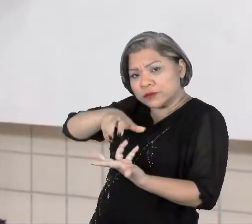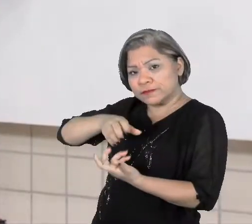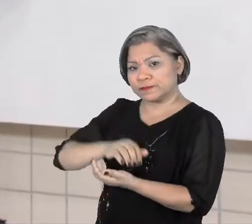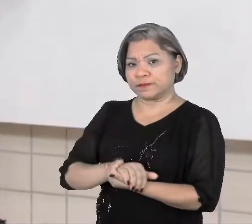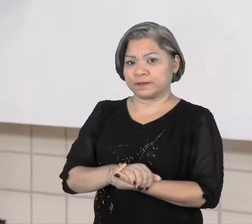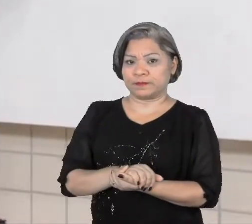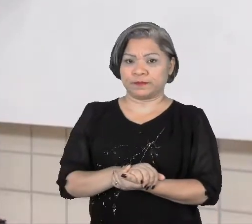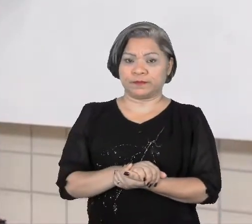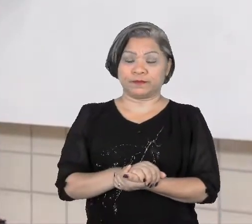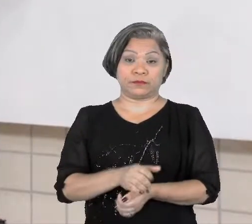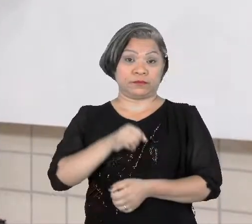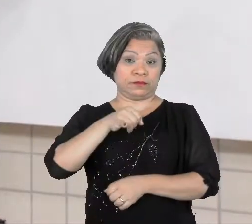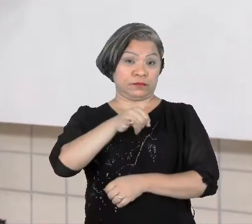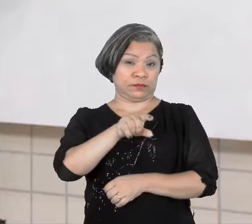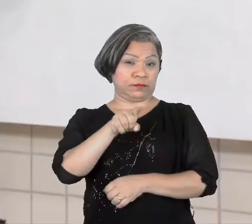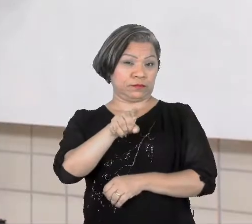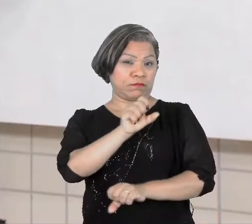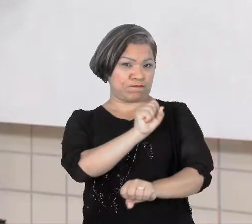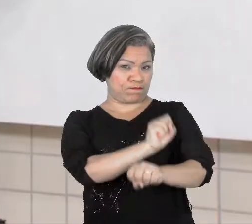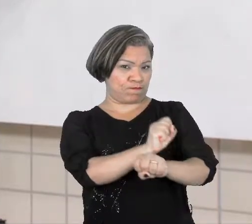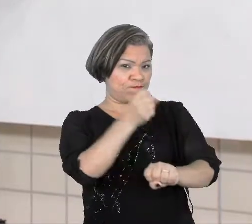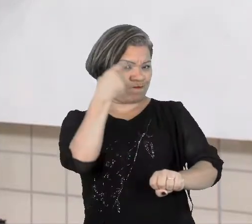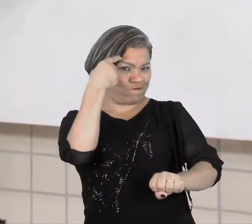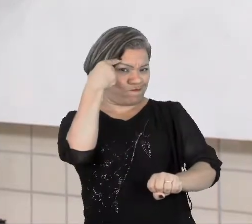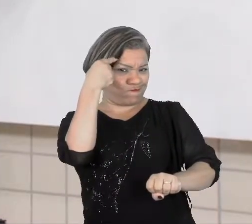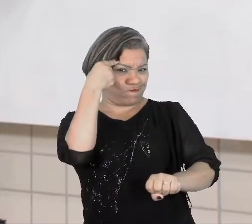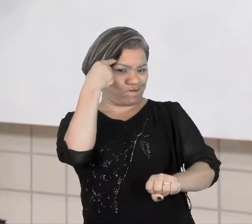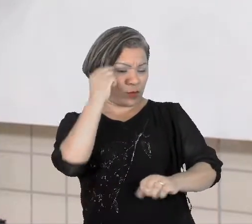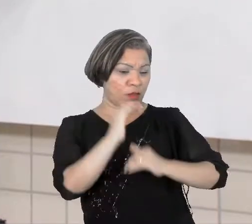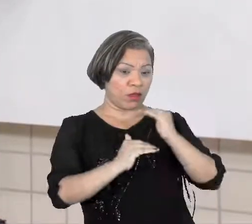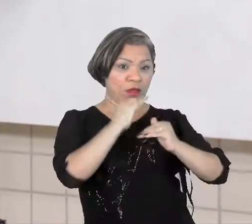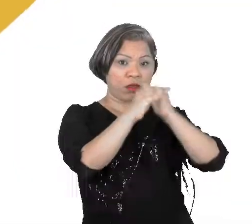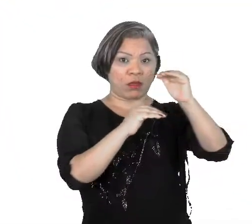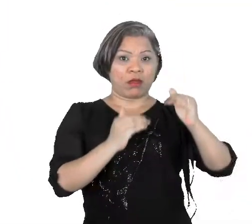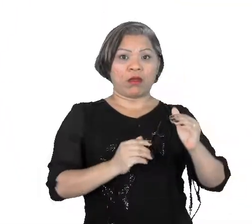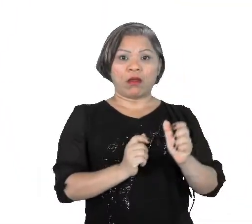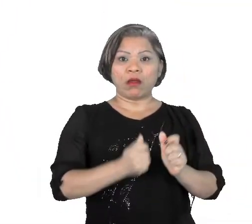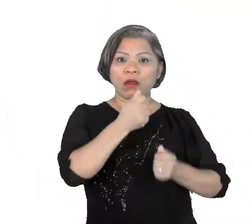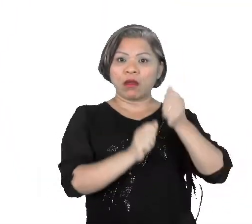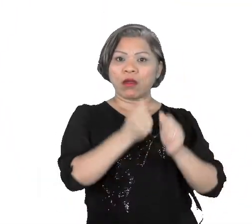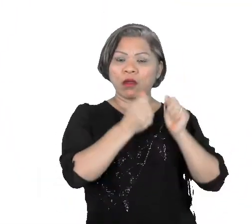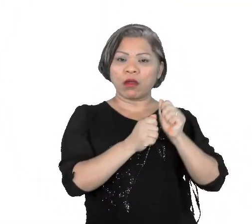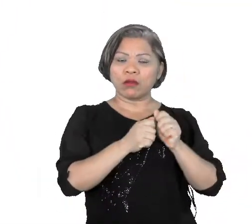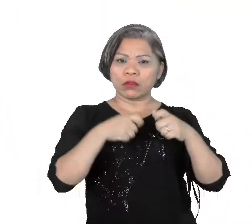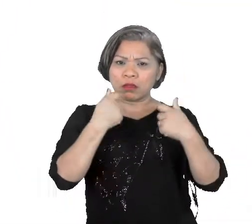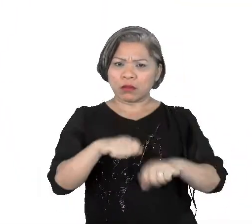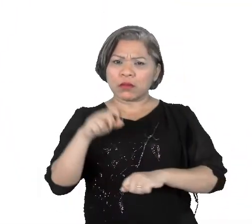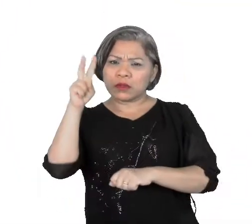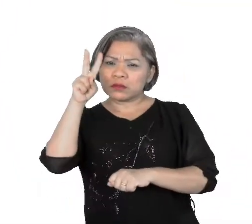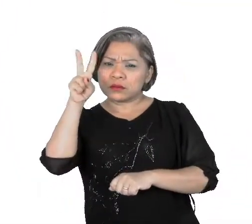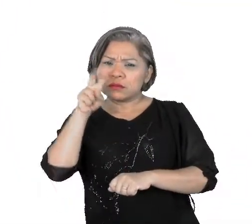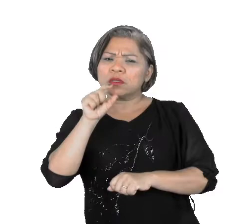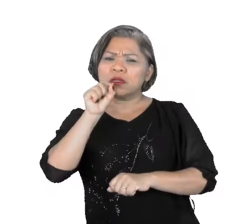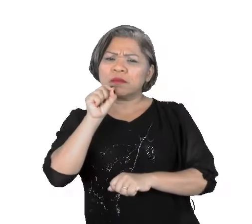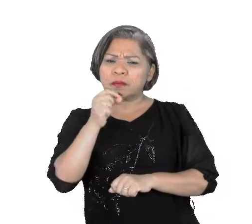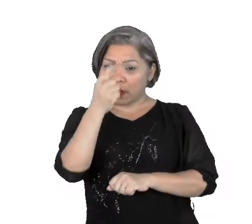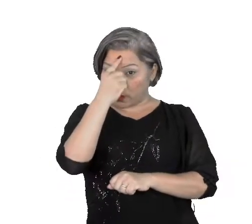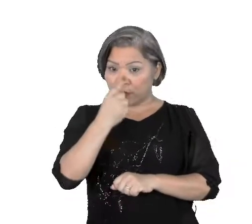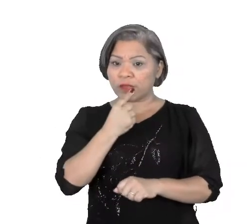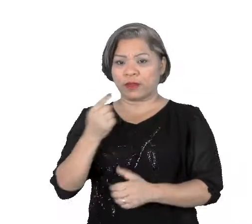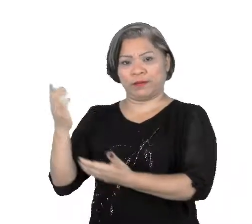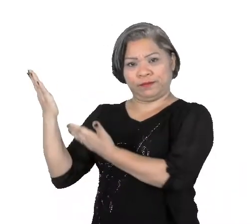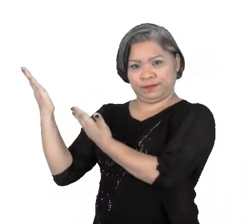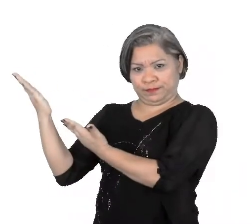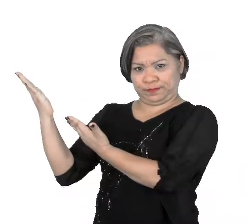pensar na terceira revolução industrial, eu quero que vocês se lembrem daquela imagem onde várias